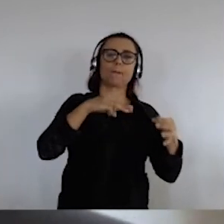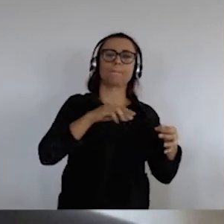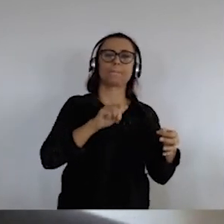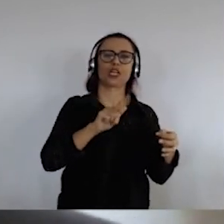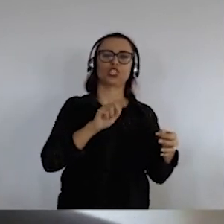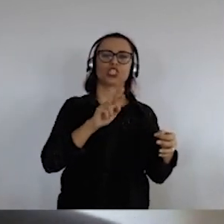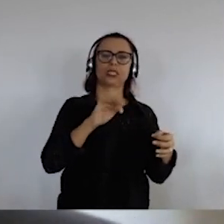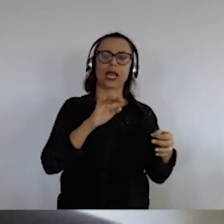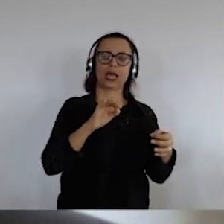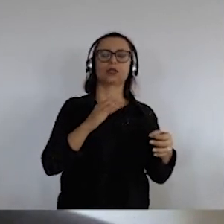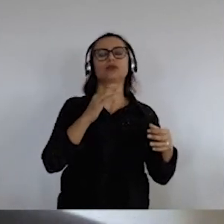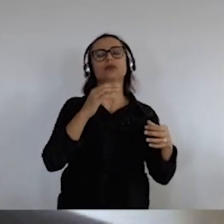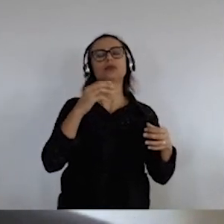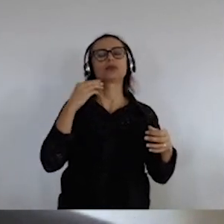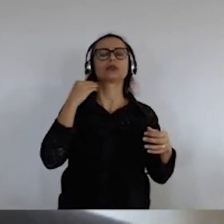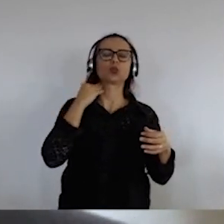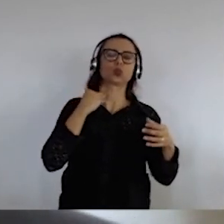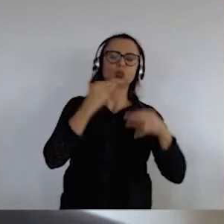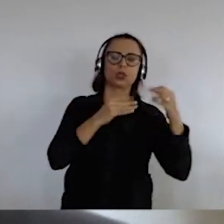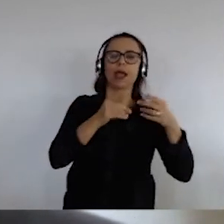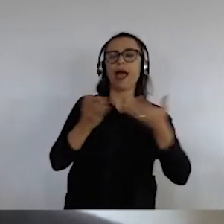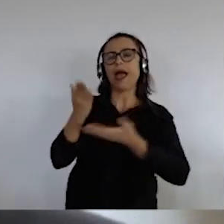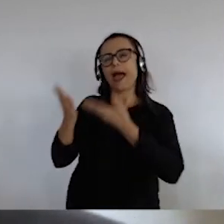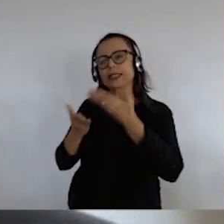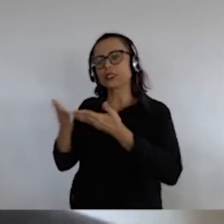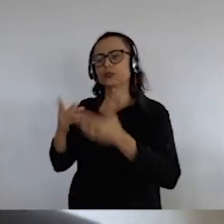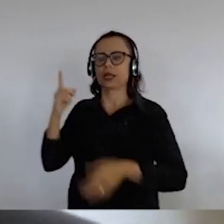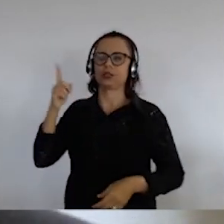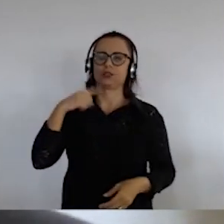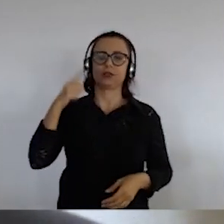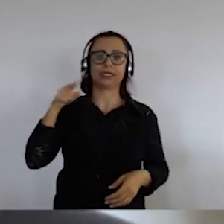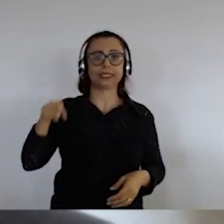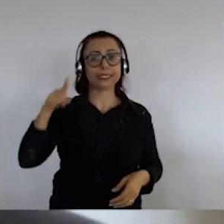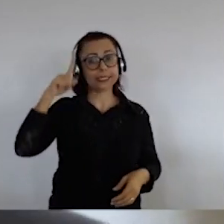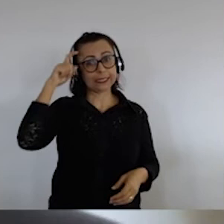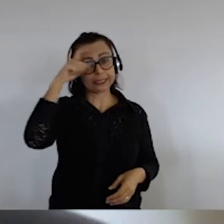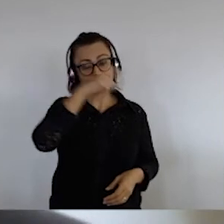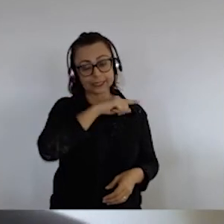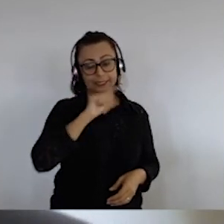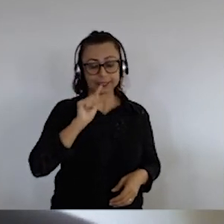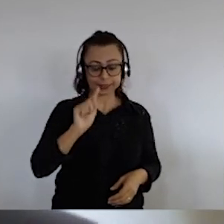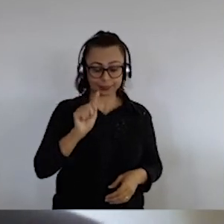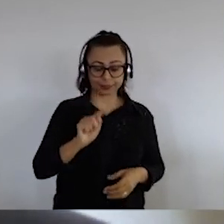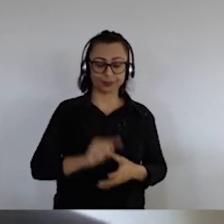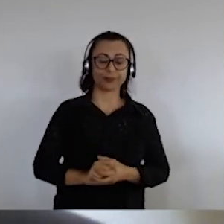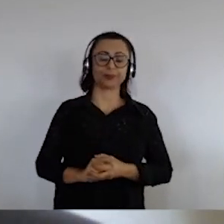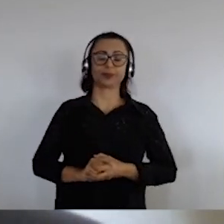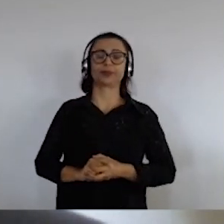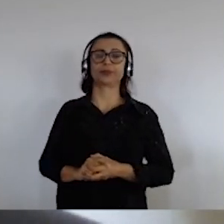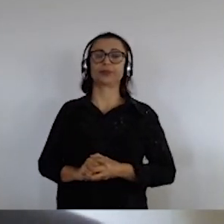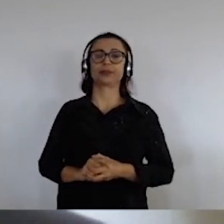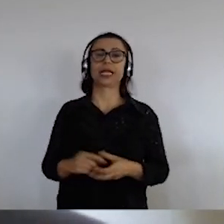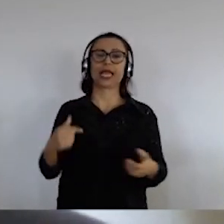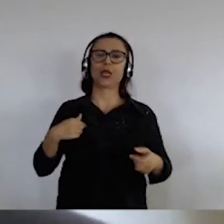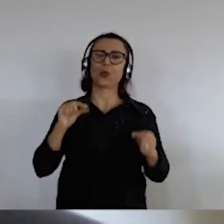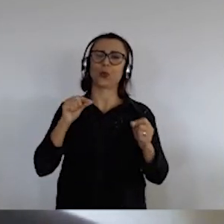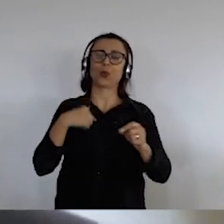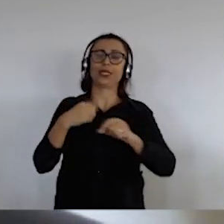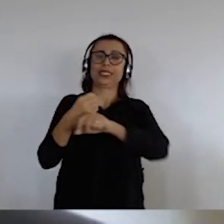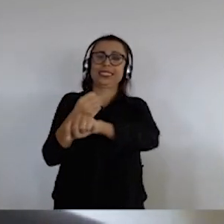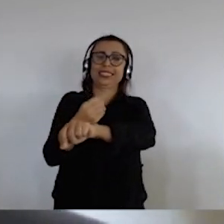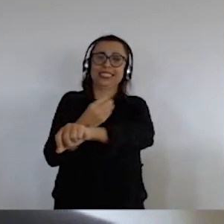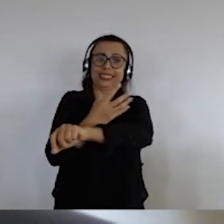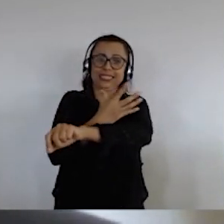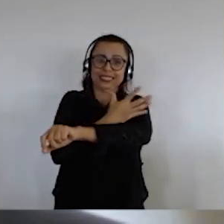magistrados em atender os advogados. Eu até estava dizendo no início aqui, antes de iniciar que estou um pouco emocionado porque